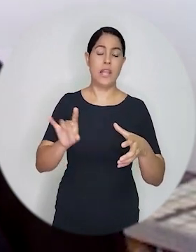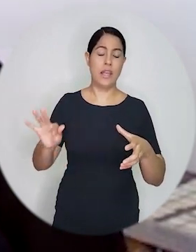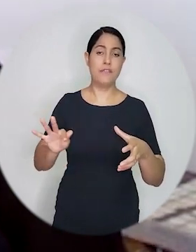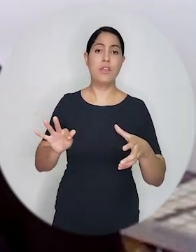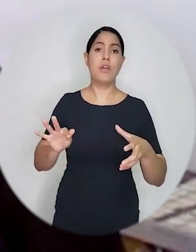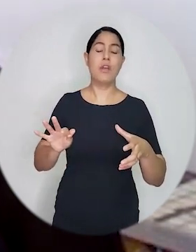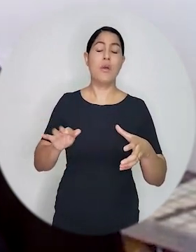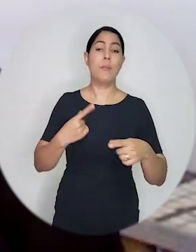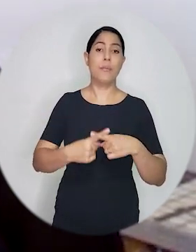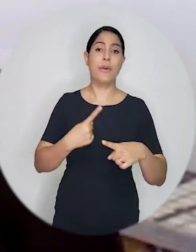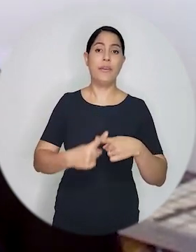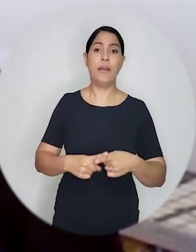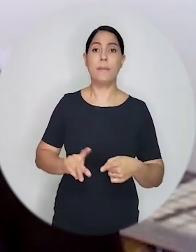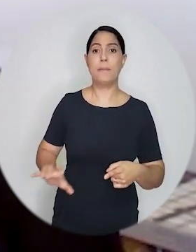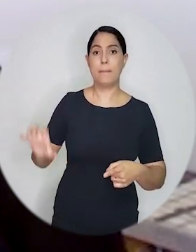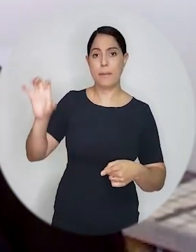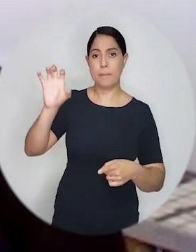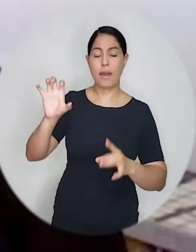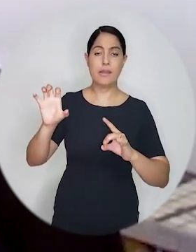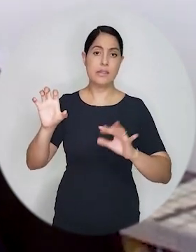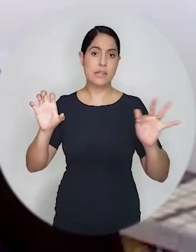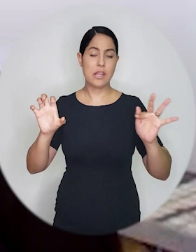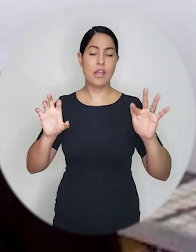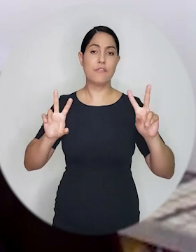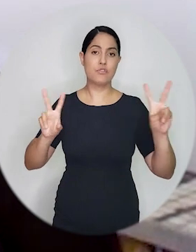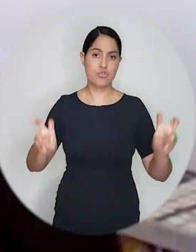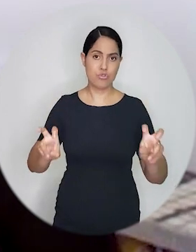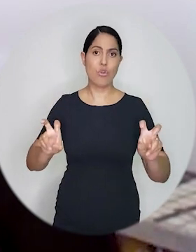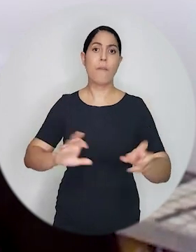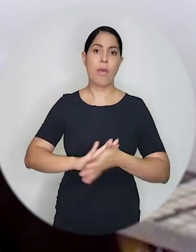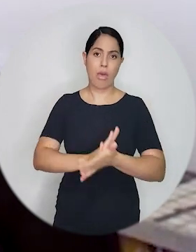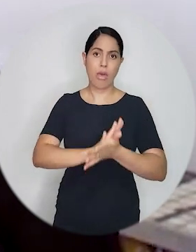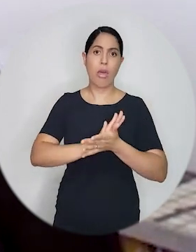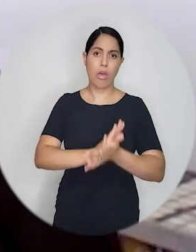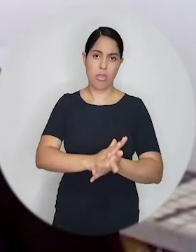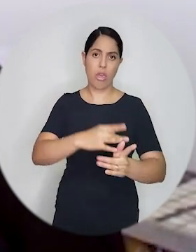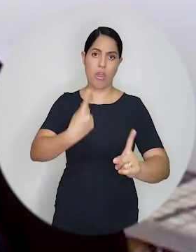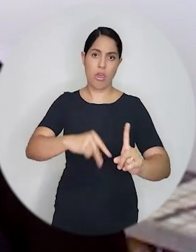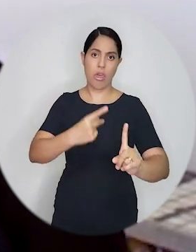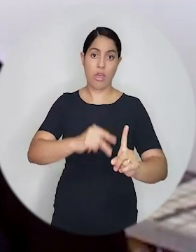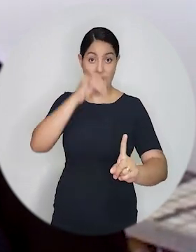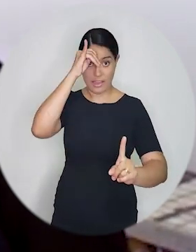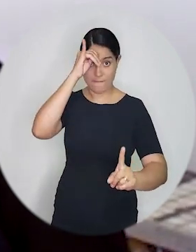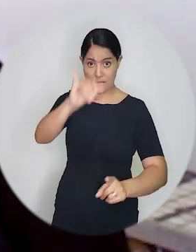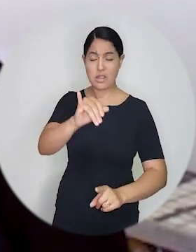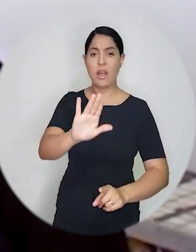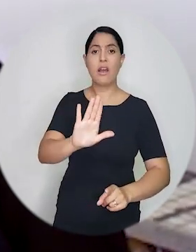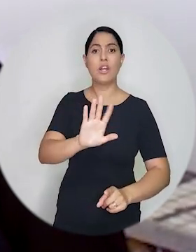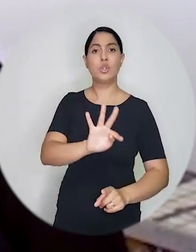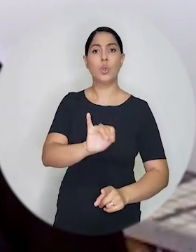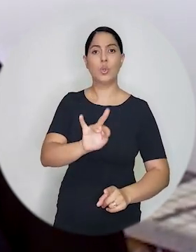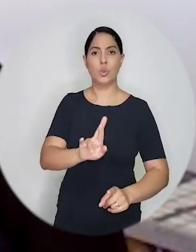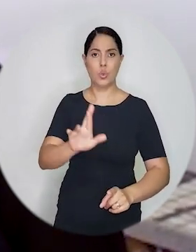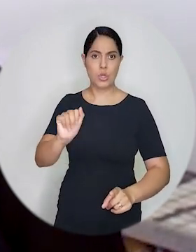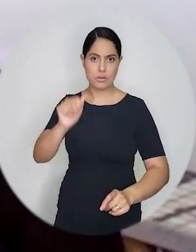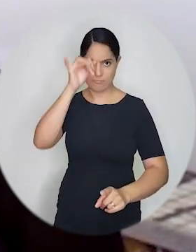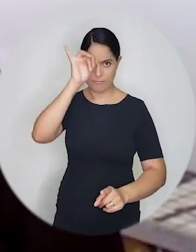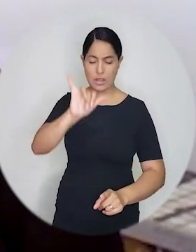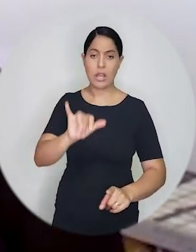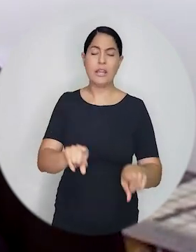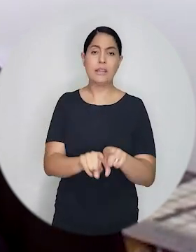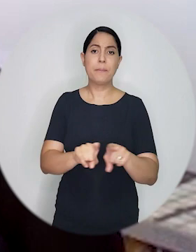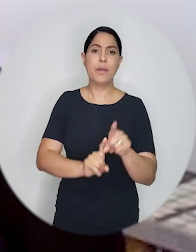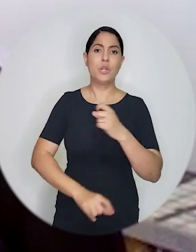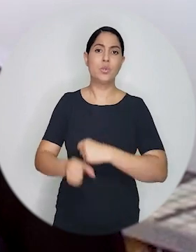bem como os mecanismos estaduais e distritais de prevenção e combate à tortura. Nós temos uma lei de 2013 que